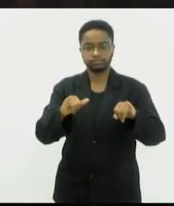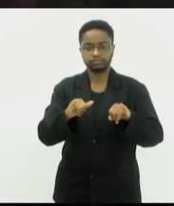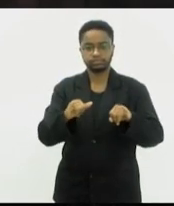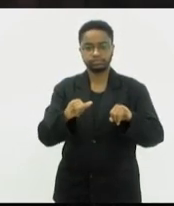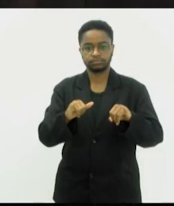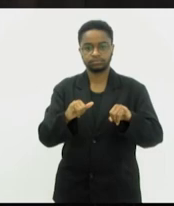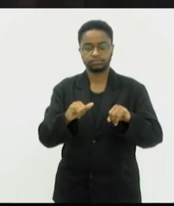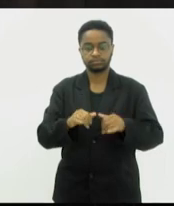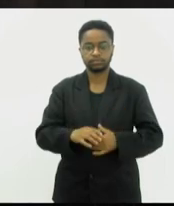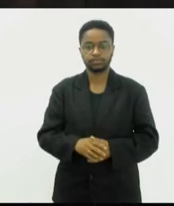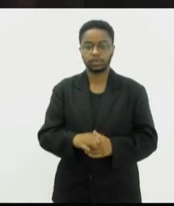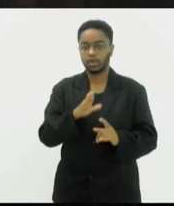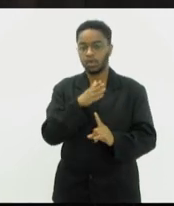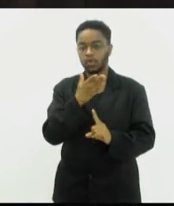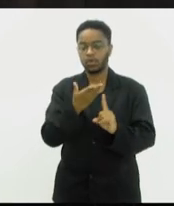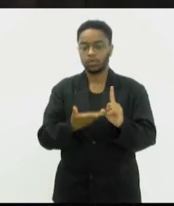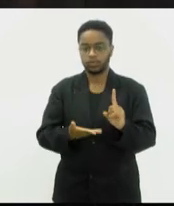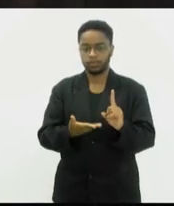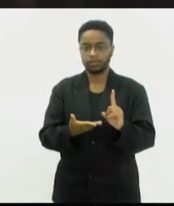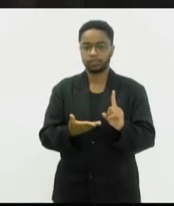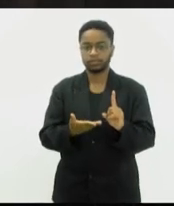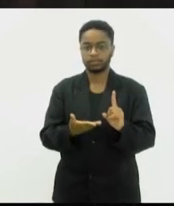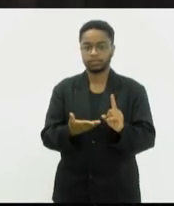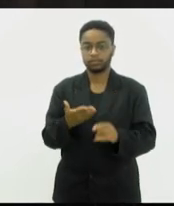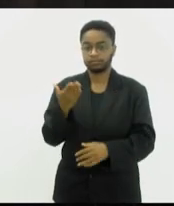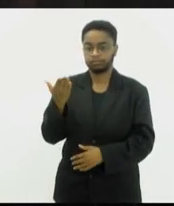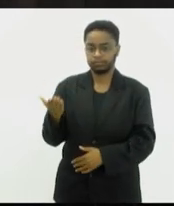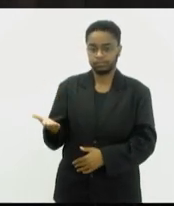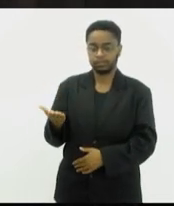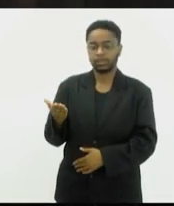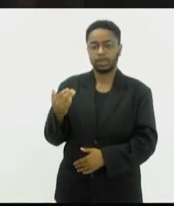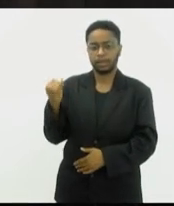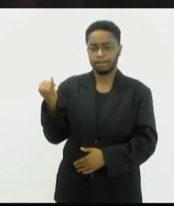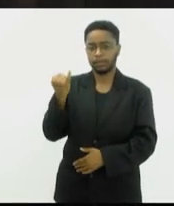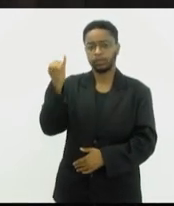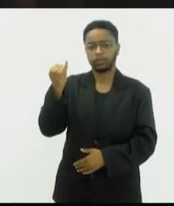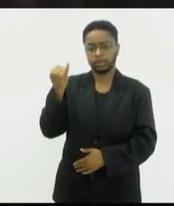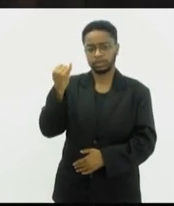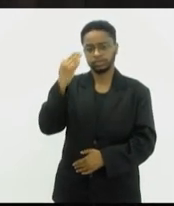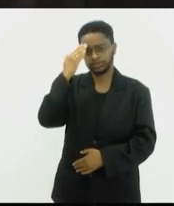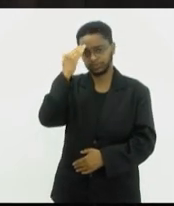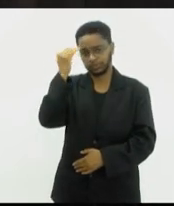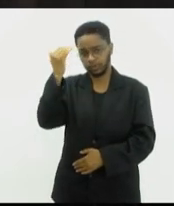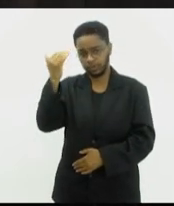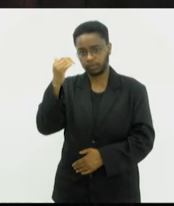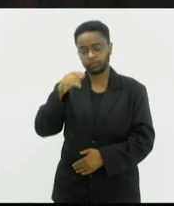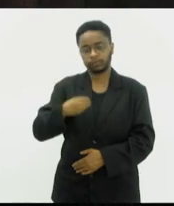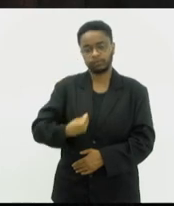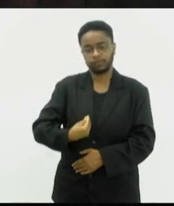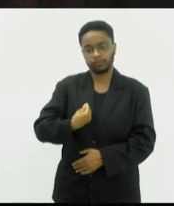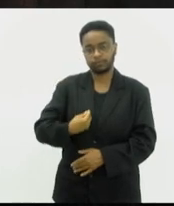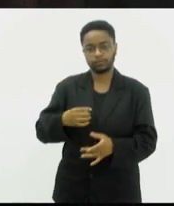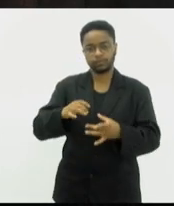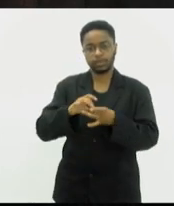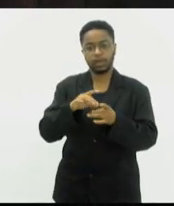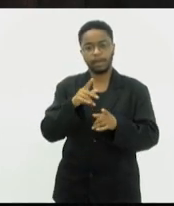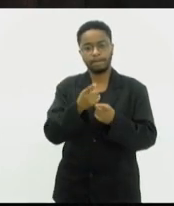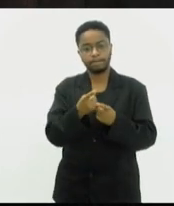ato em homenagem a essa lenda viva da música